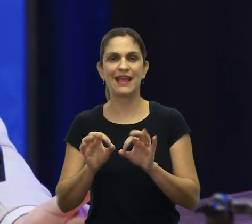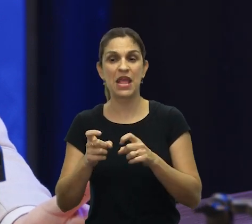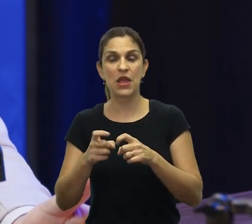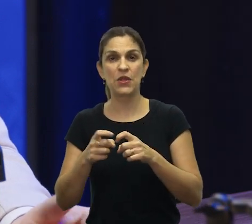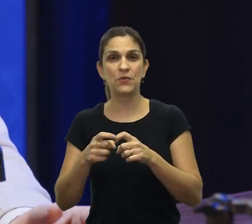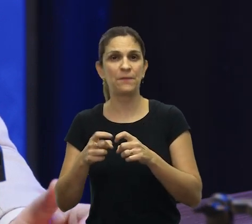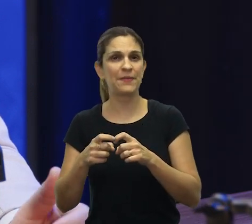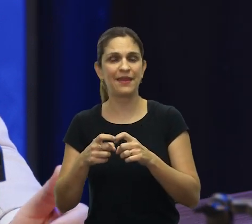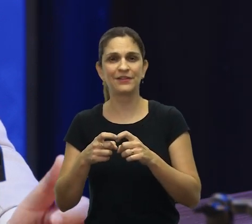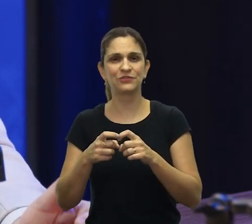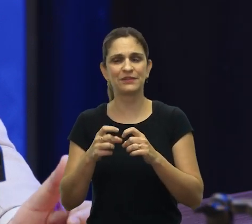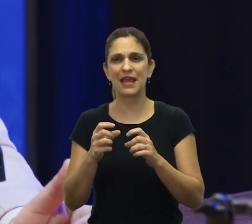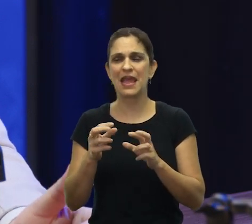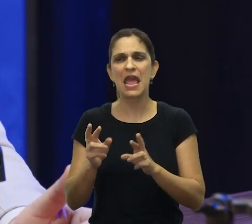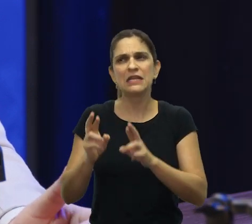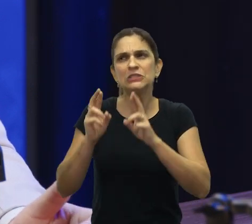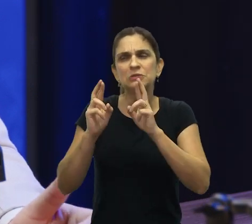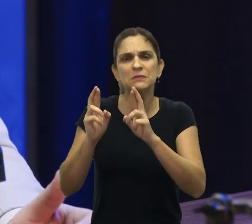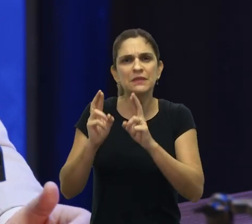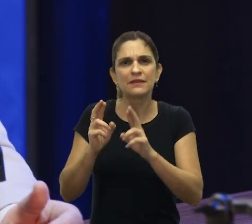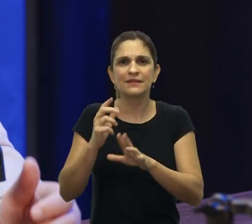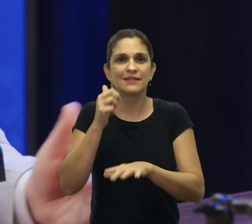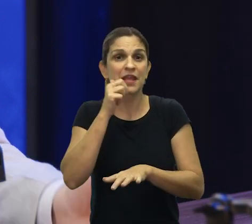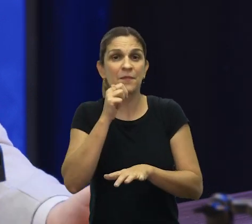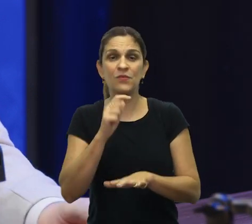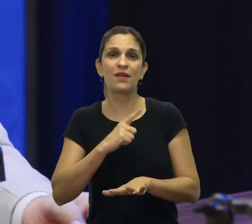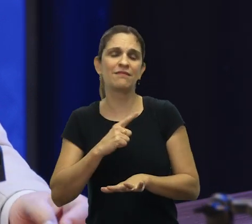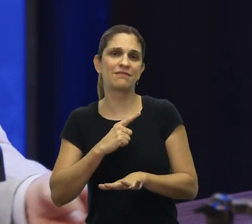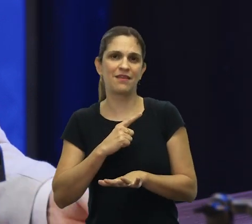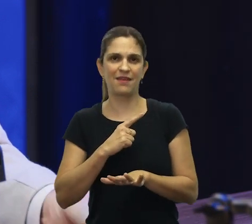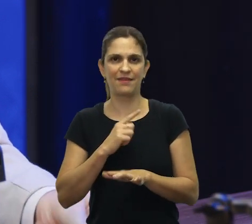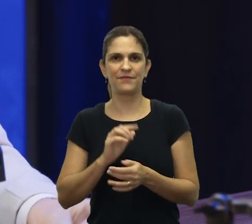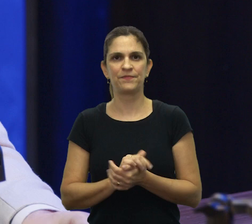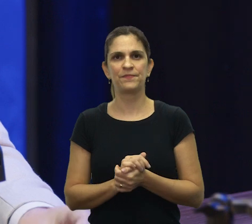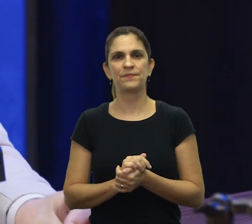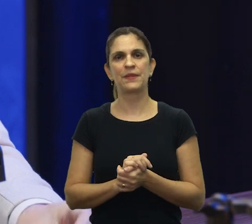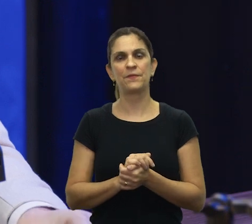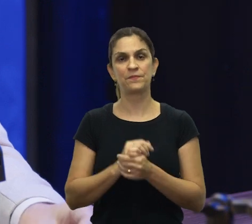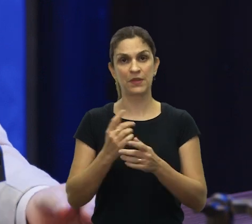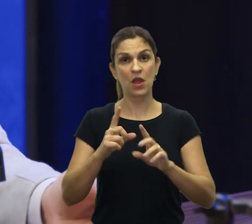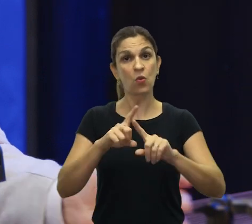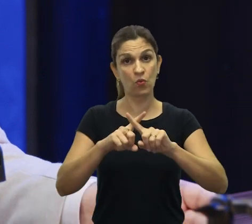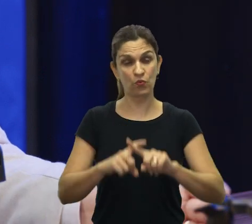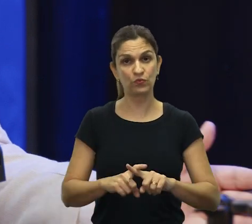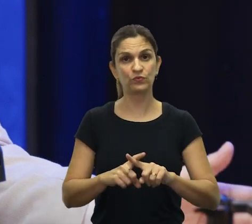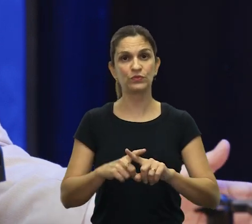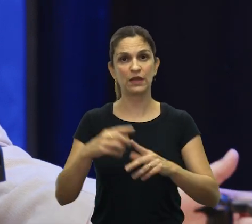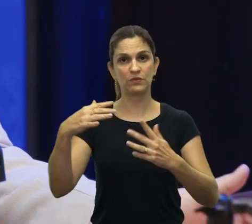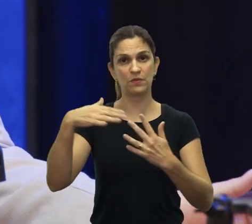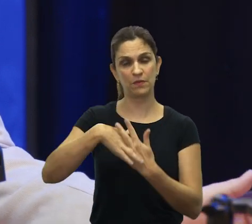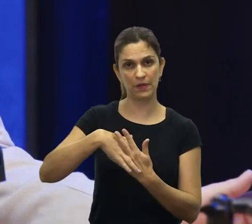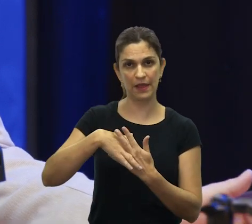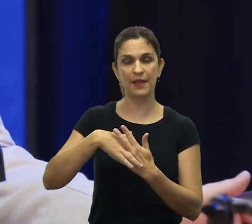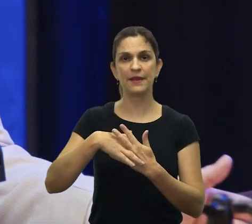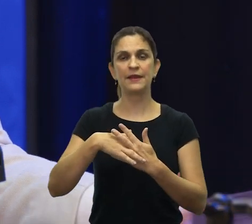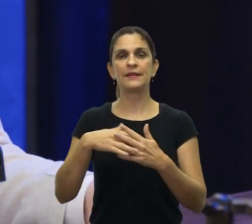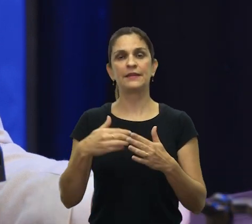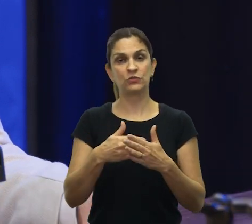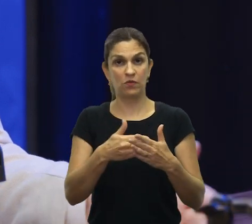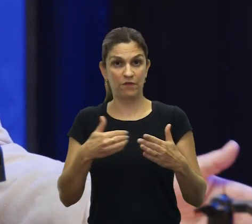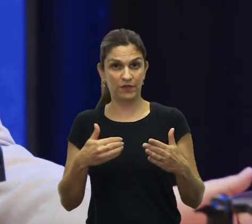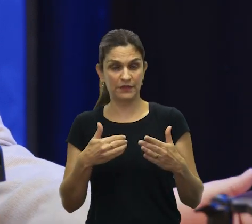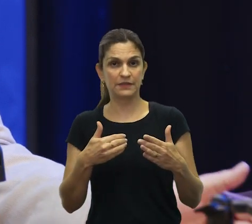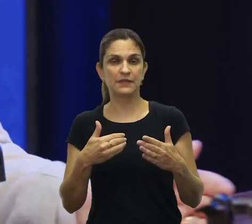tem. E isso sempre me incomodou. Eu sou concursado na Universidade Federal do Mato Grosso do Sul, no concurso da EBSERH,